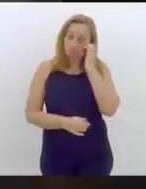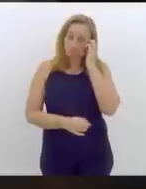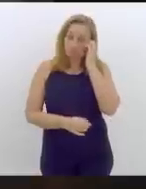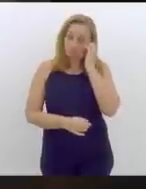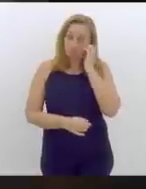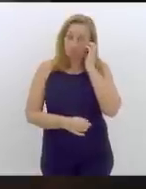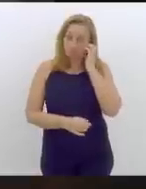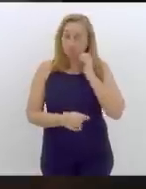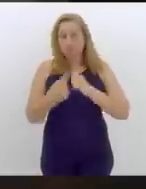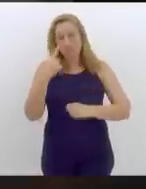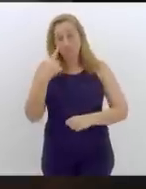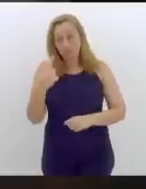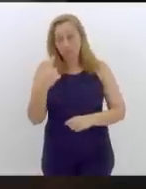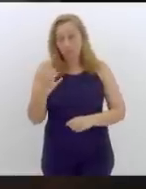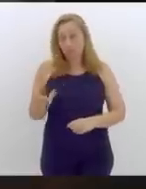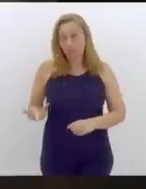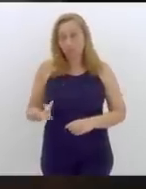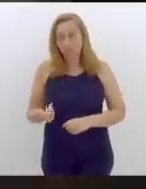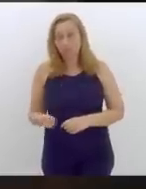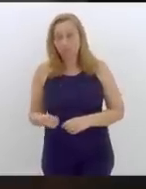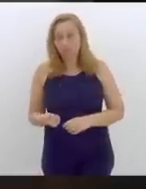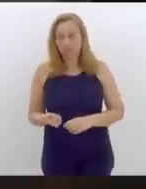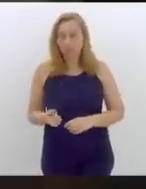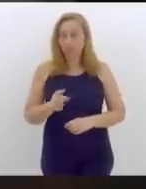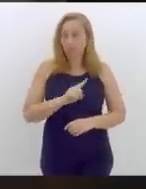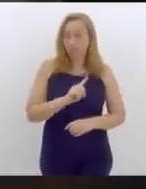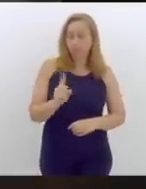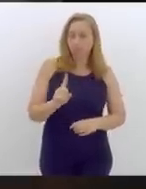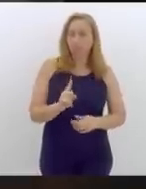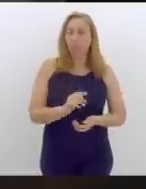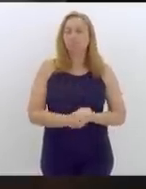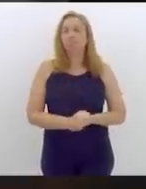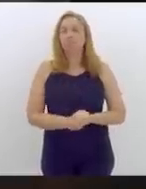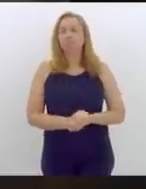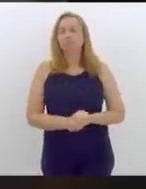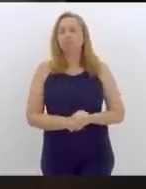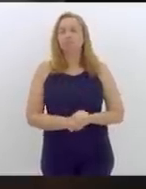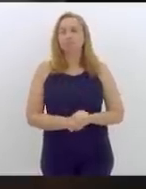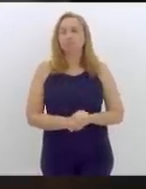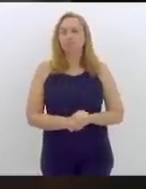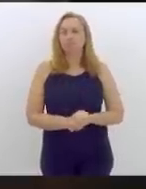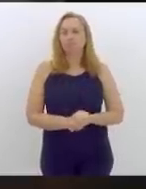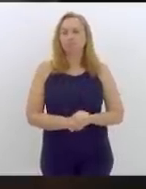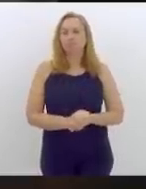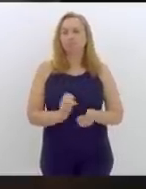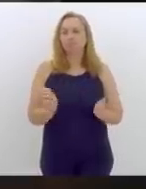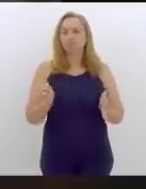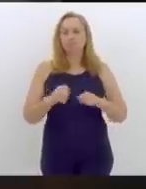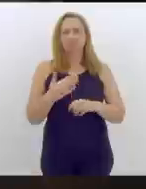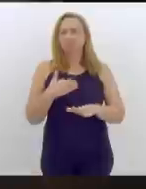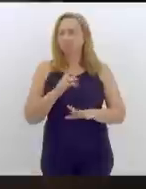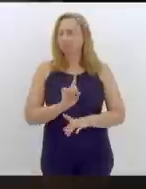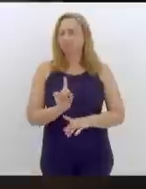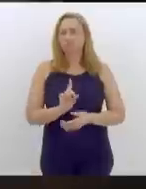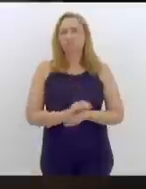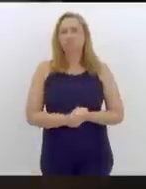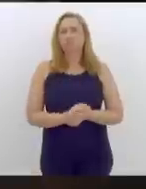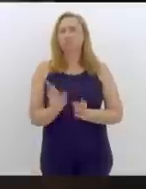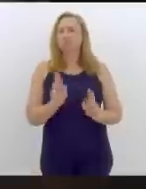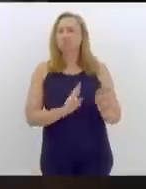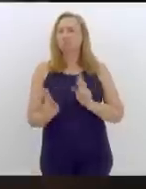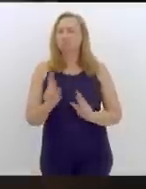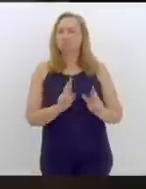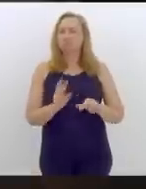as vantagens e desvantagens da retirada do da Oi das UPP se não me compete com relação